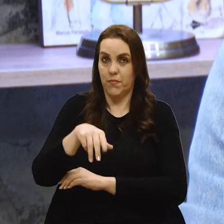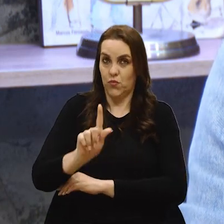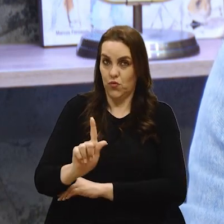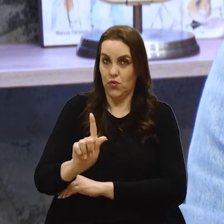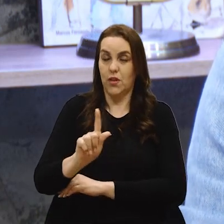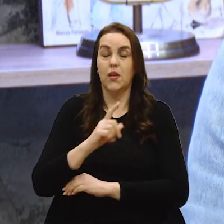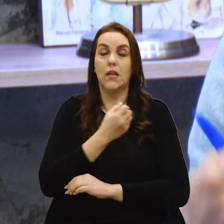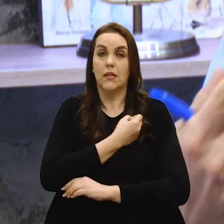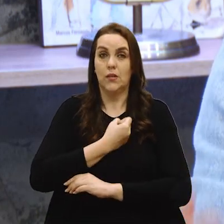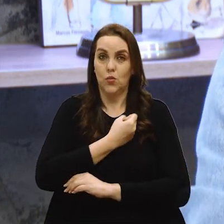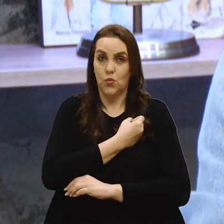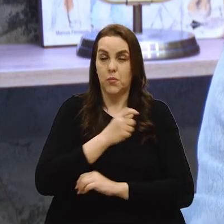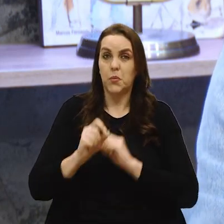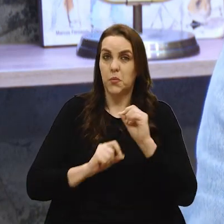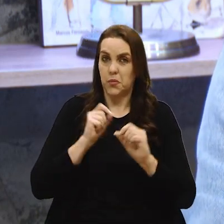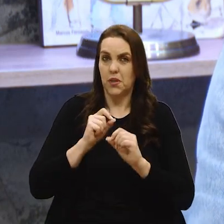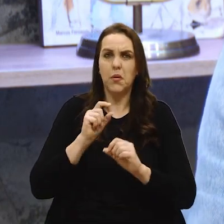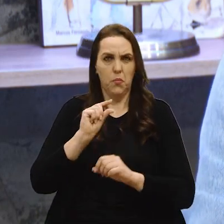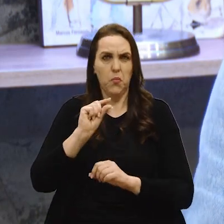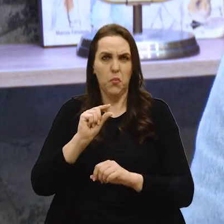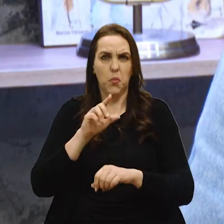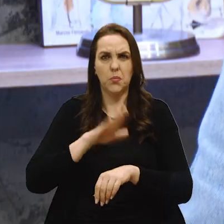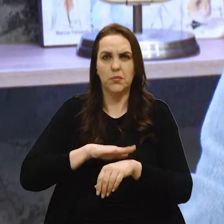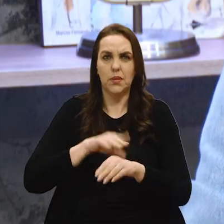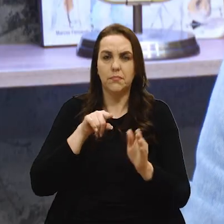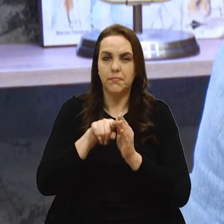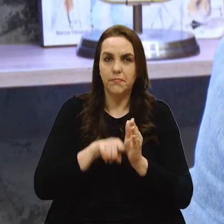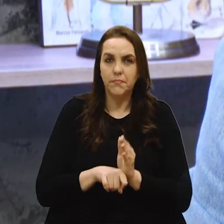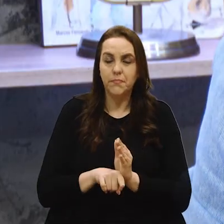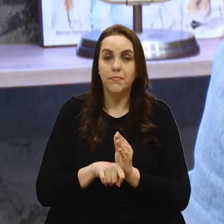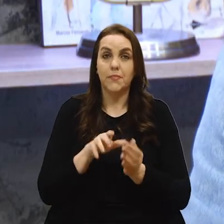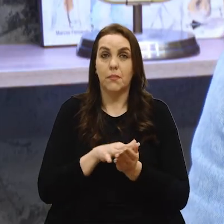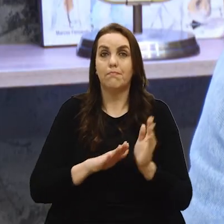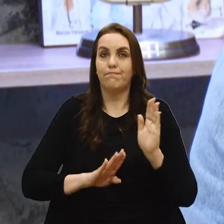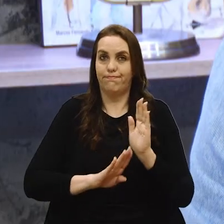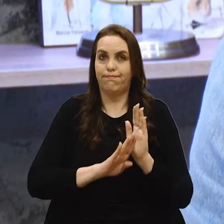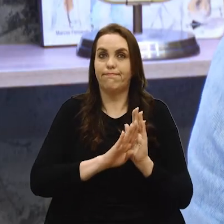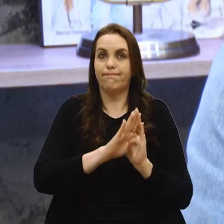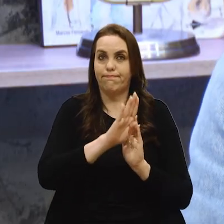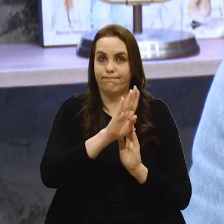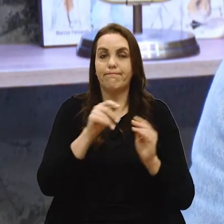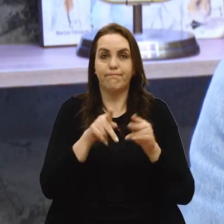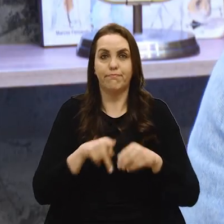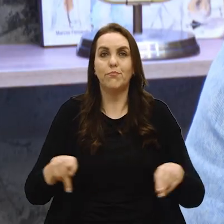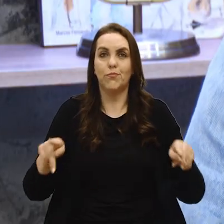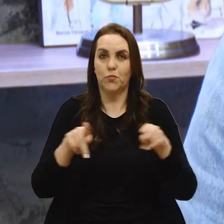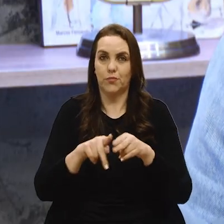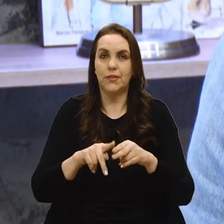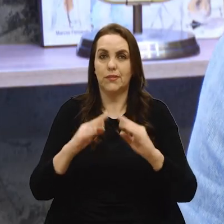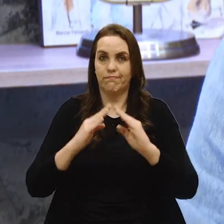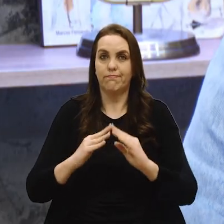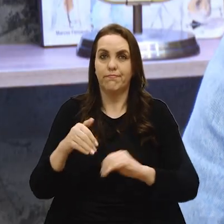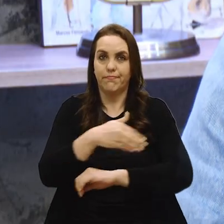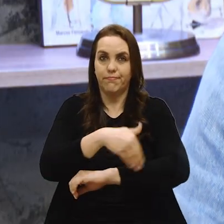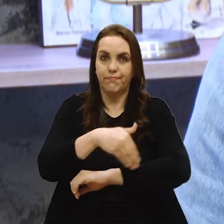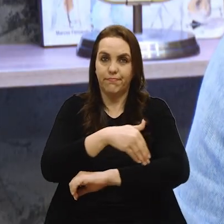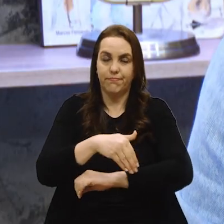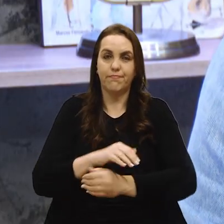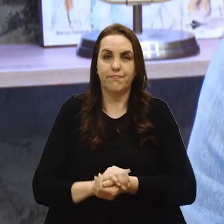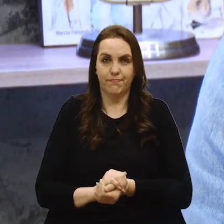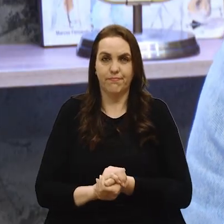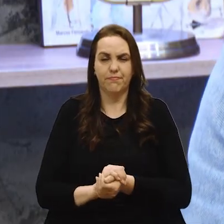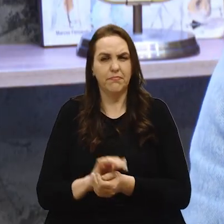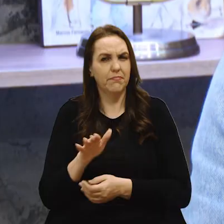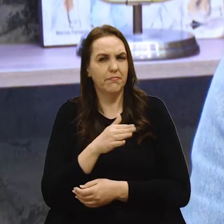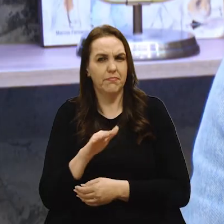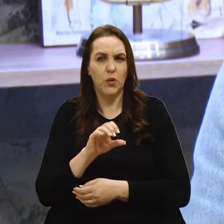Minas Gerais, um número recente aí apontou um aumento de população em situação de